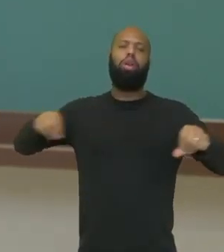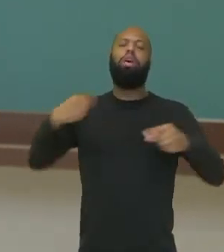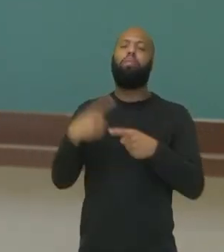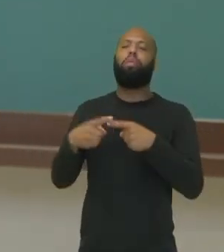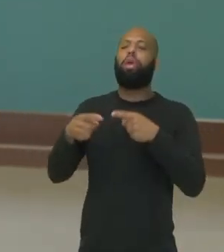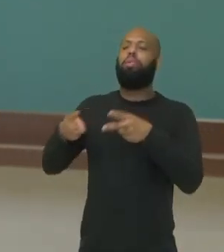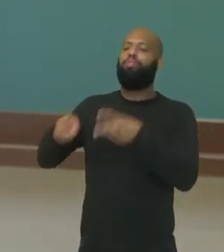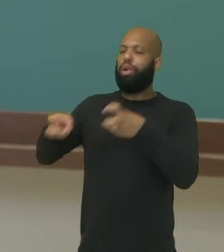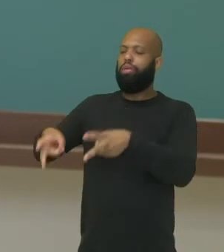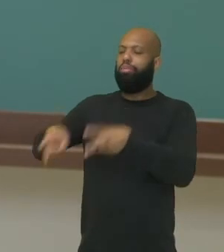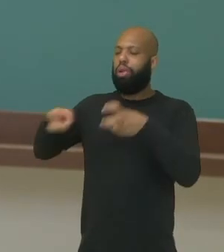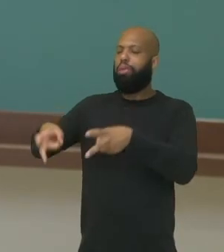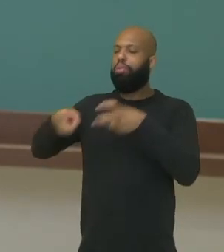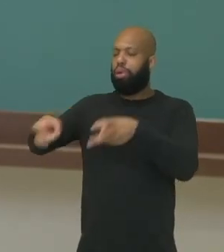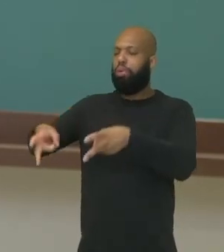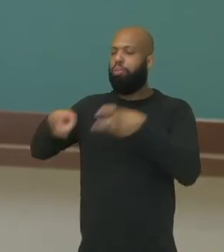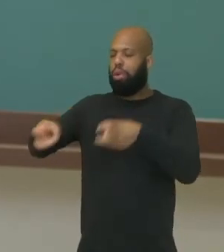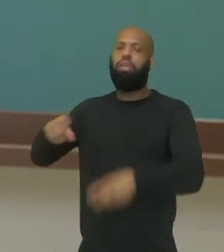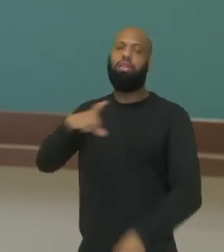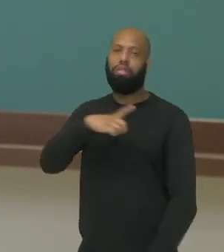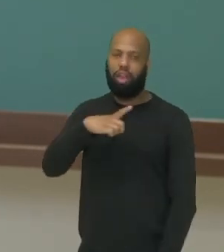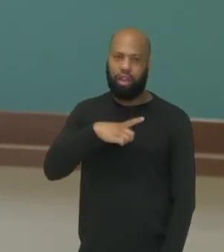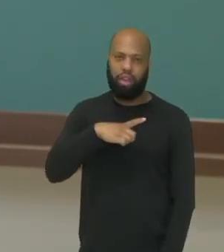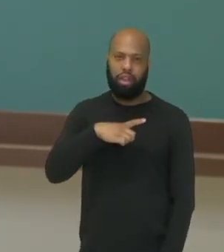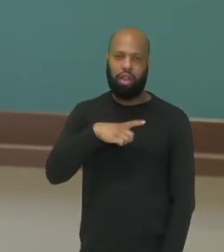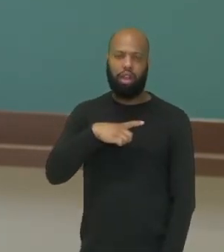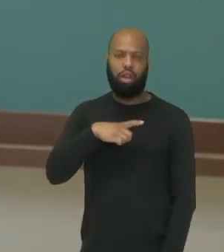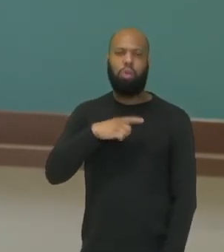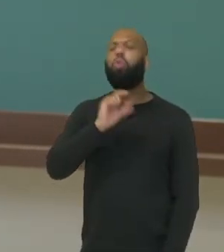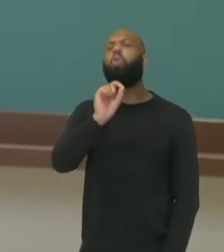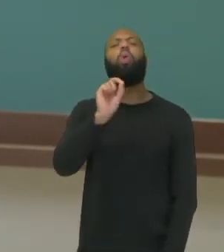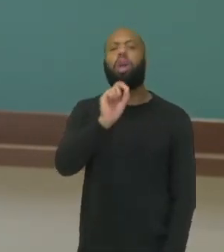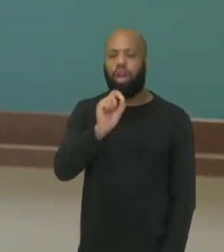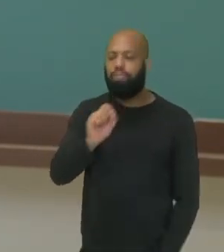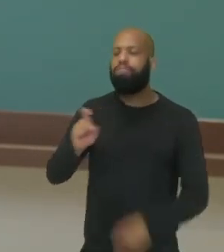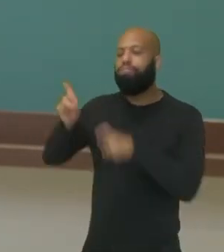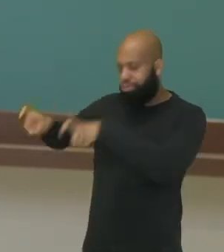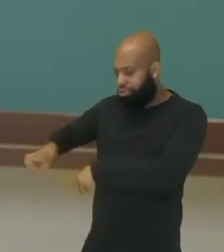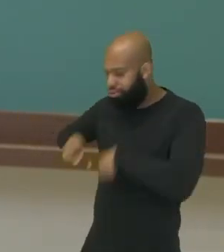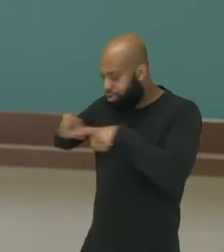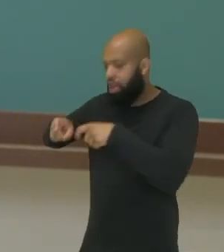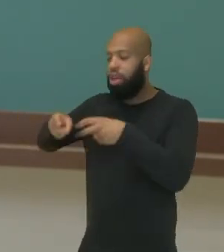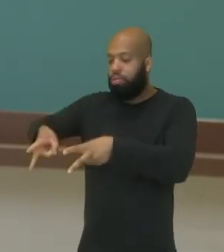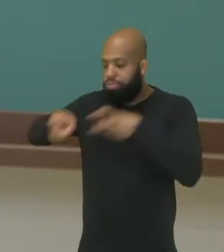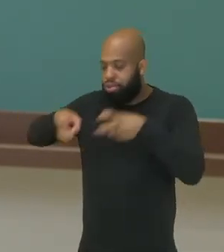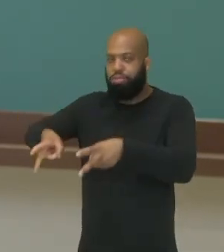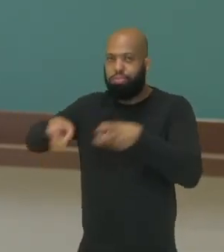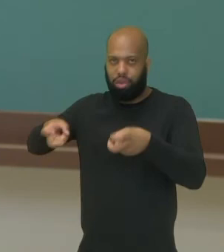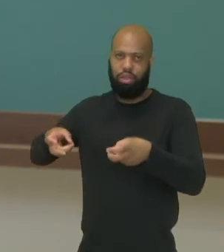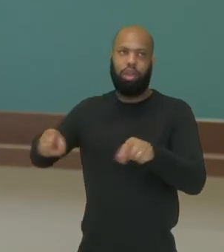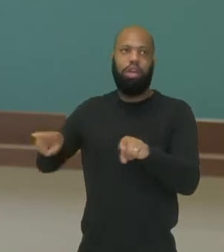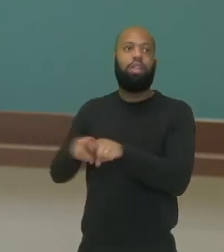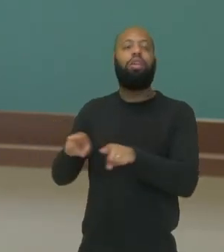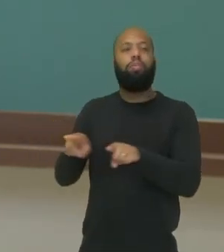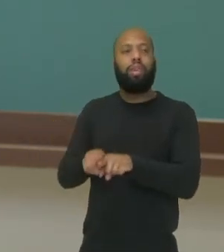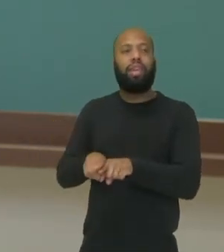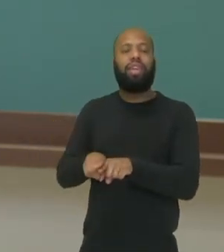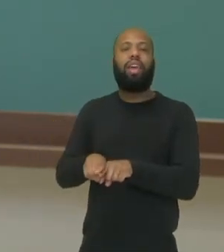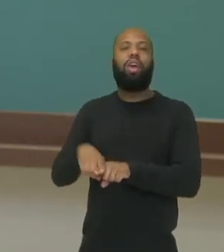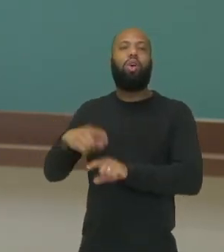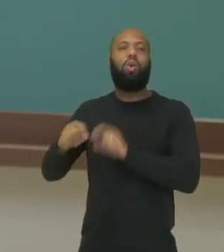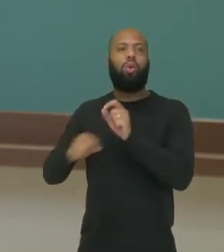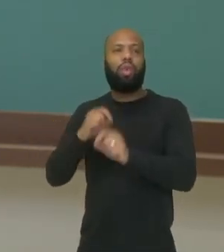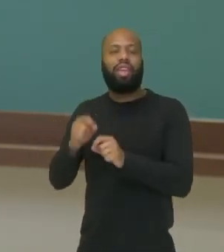excessiva demais, né? Pela agricultura, né? Evitando ali que ocorra pastagens. Então,